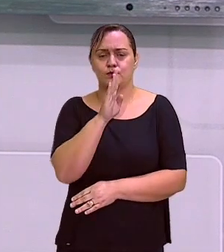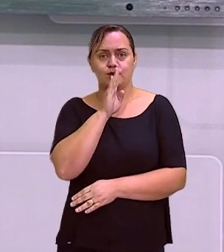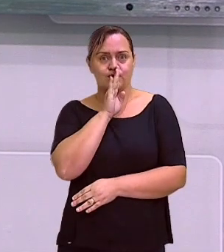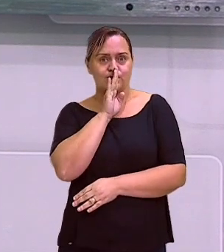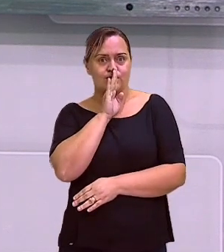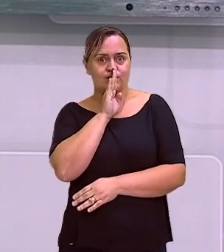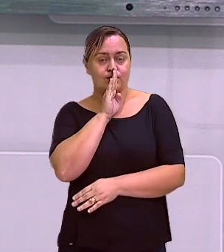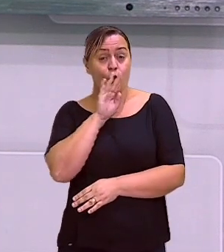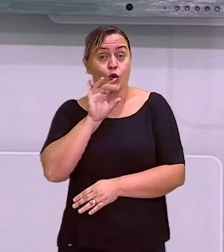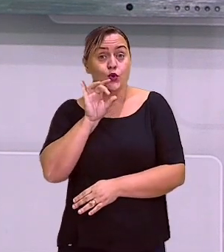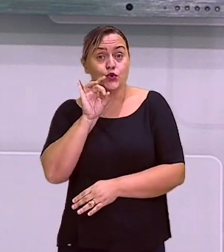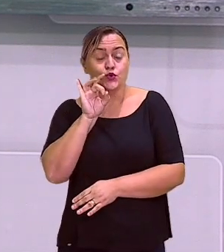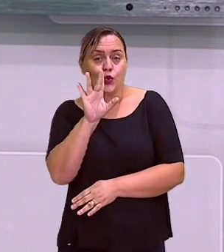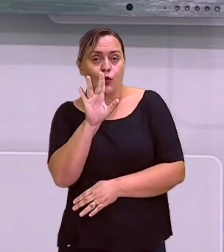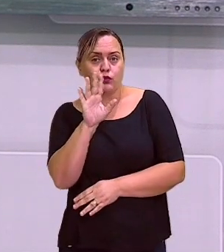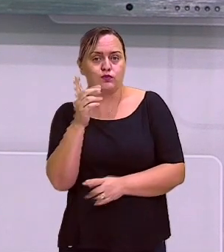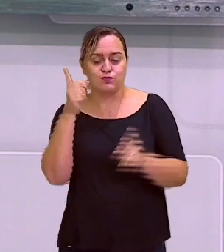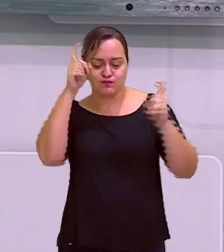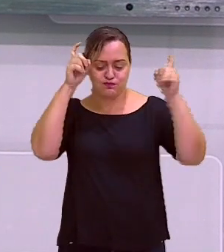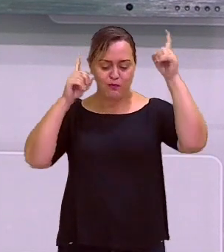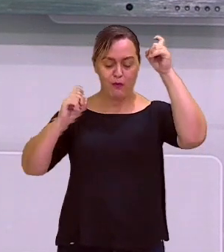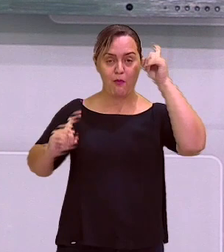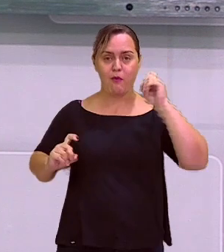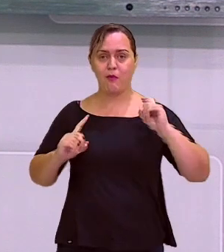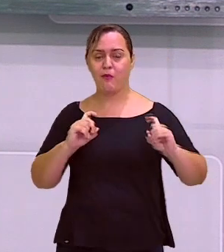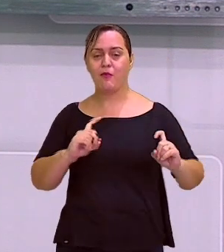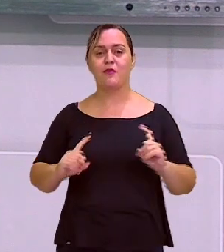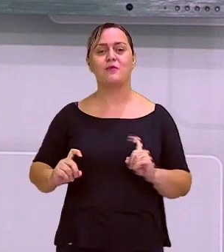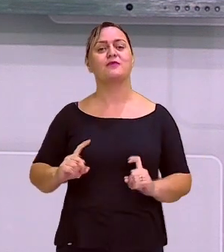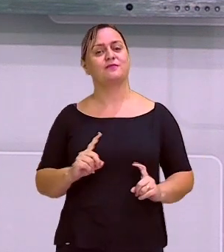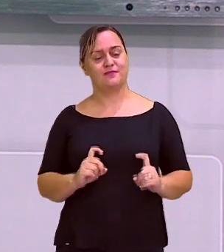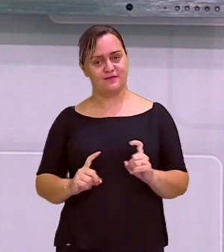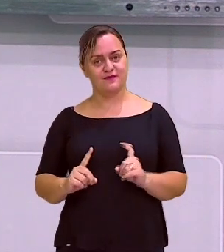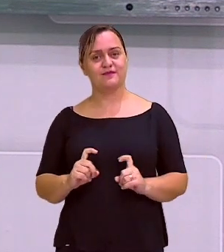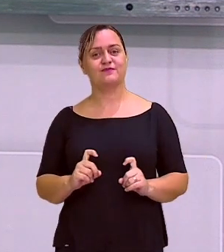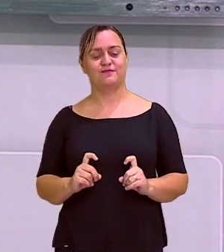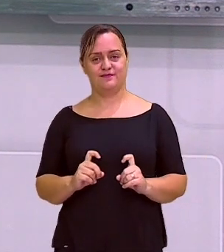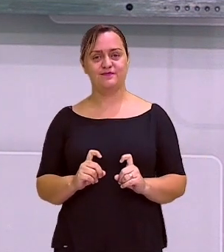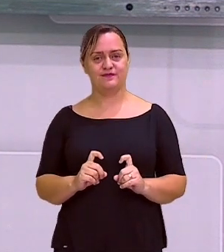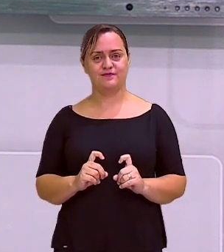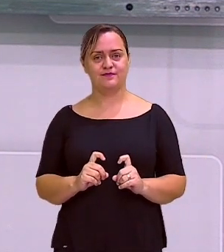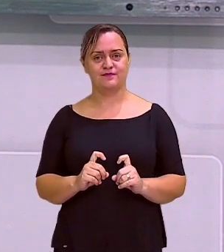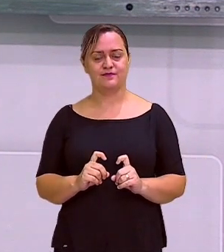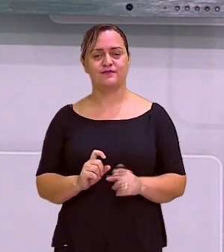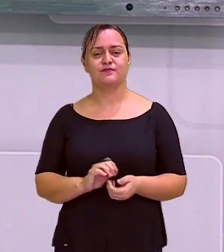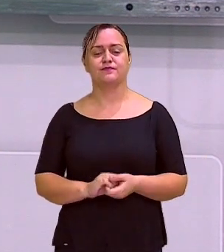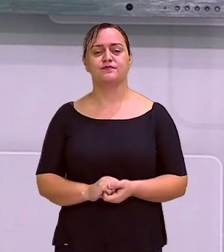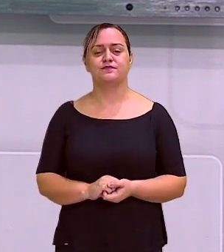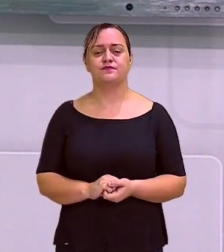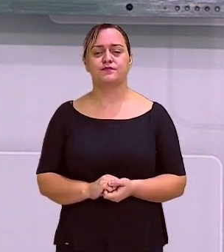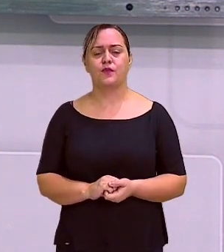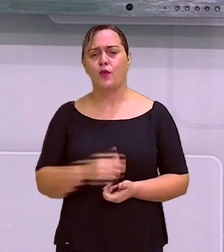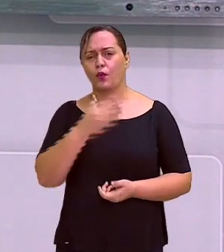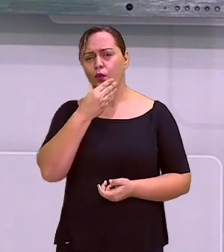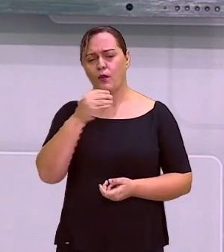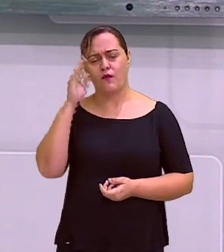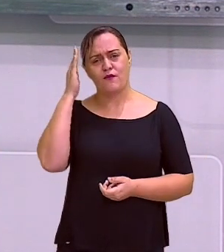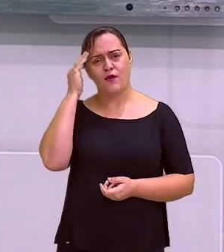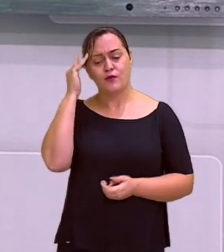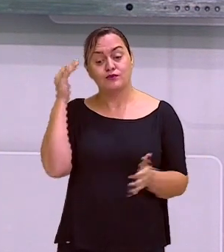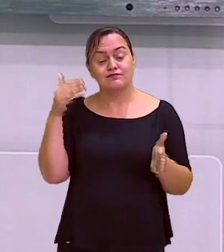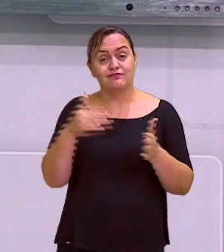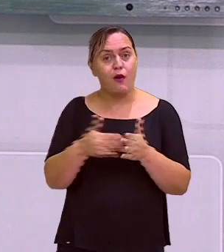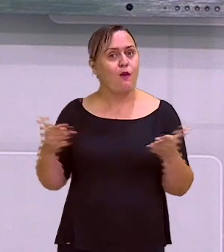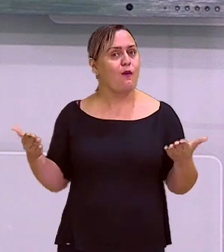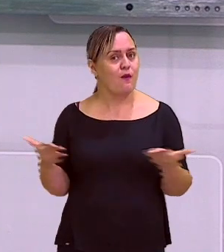se tornasse esse mito que é hoje, essa lenda na história do cinema, né? O maior cineasta. Ele também era diretor.